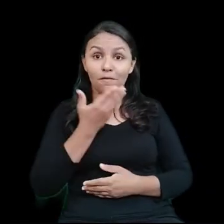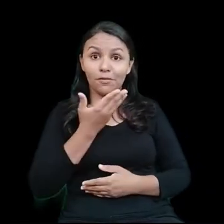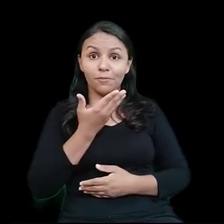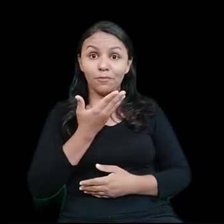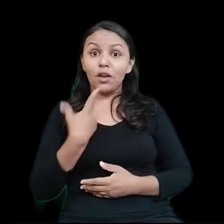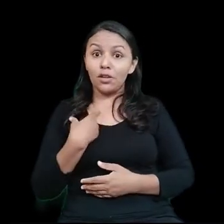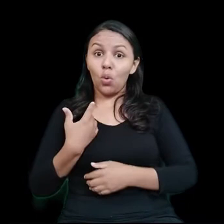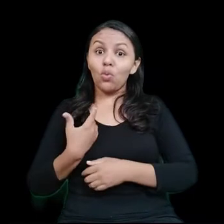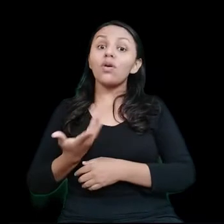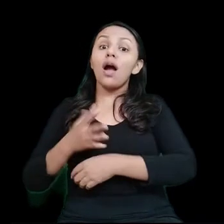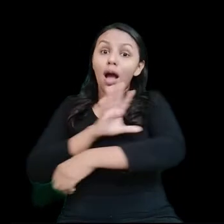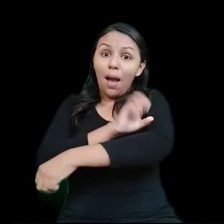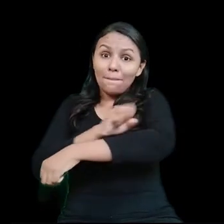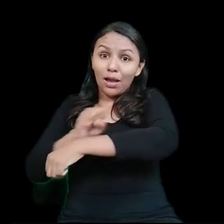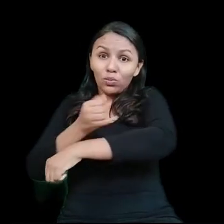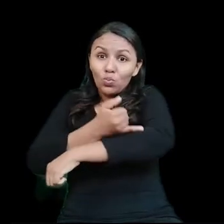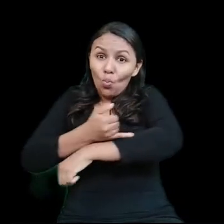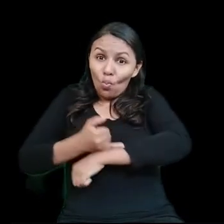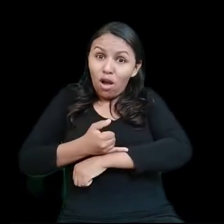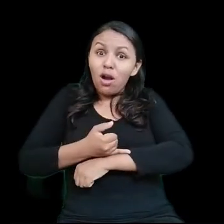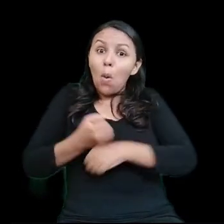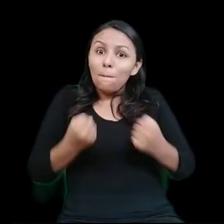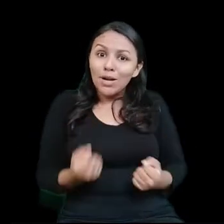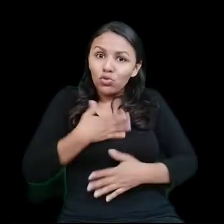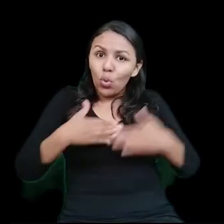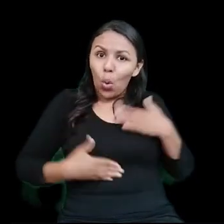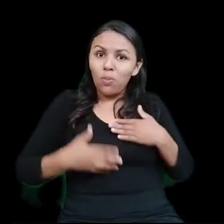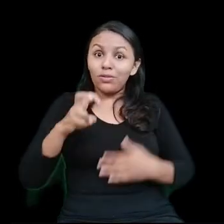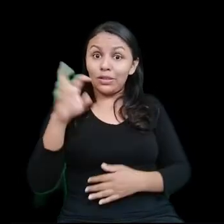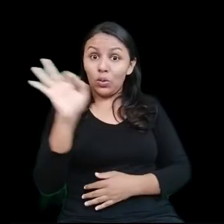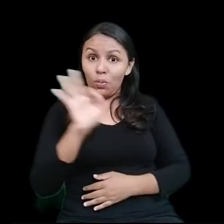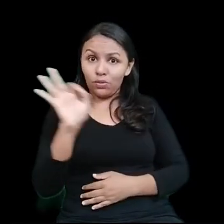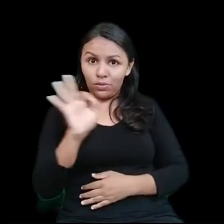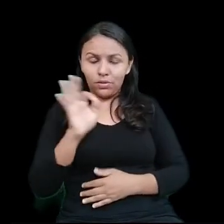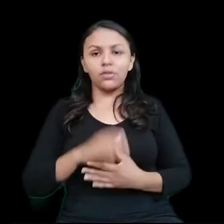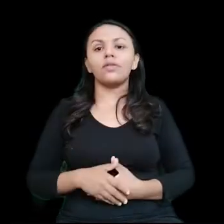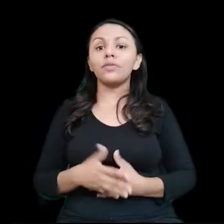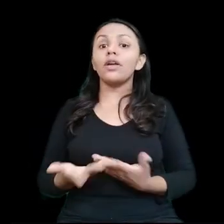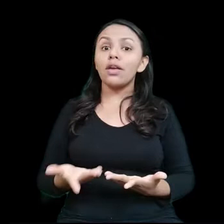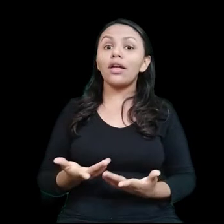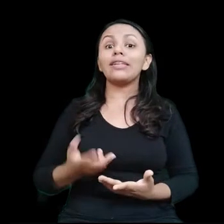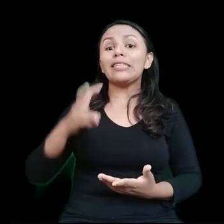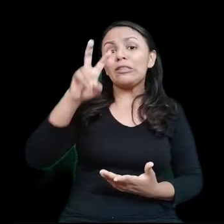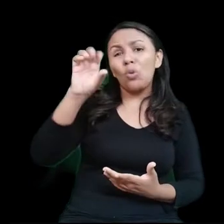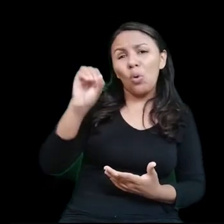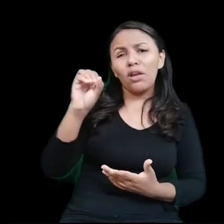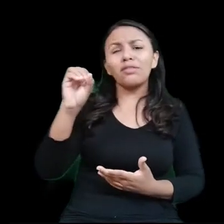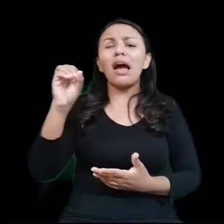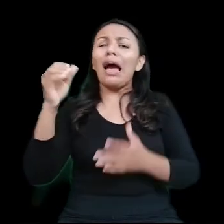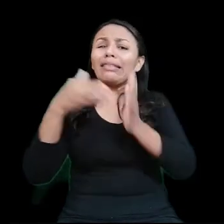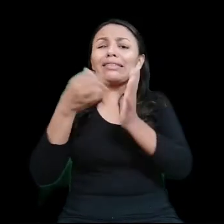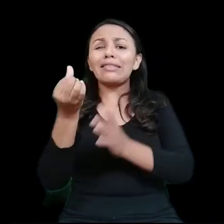magra ela compõe 5% do peso corporal e ela é responsável por 50% a 60% da taxa